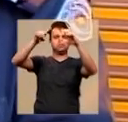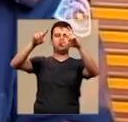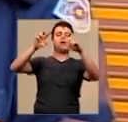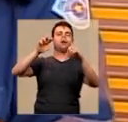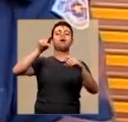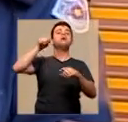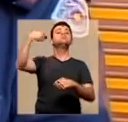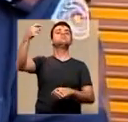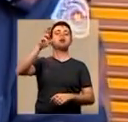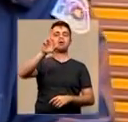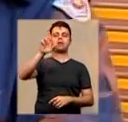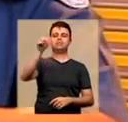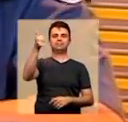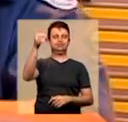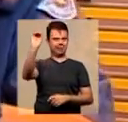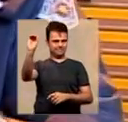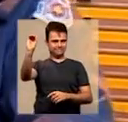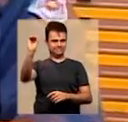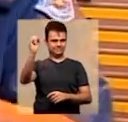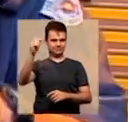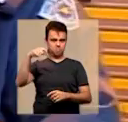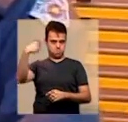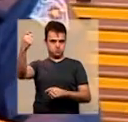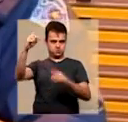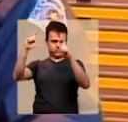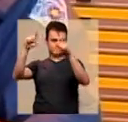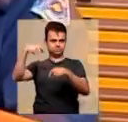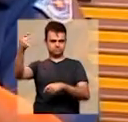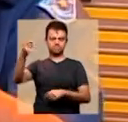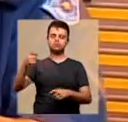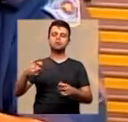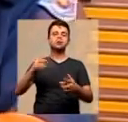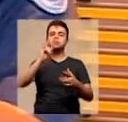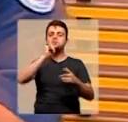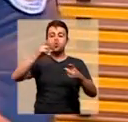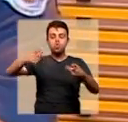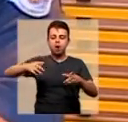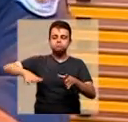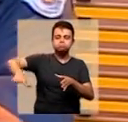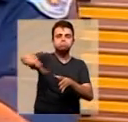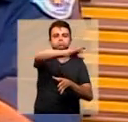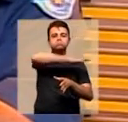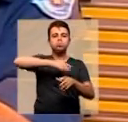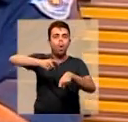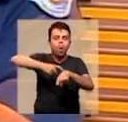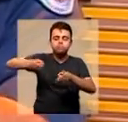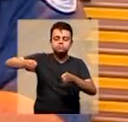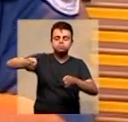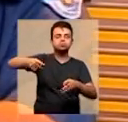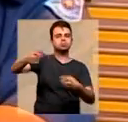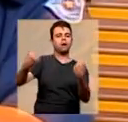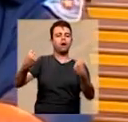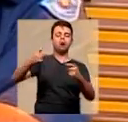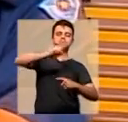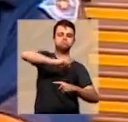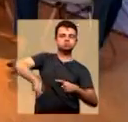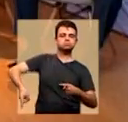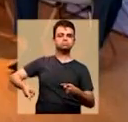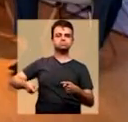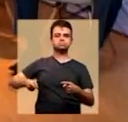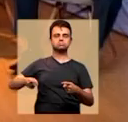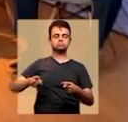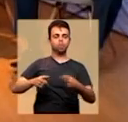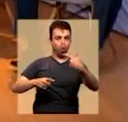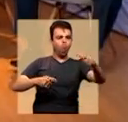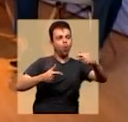seria a placa R10, restringindo o trânsito do veículo naquela determinada localidade. A infração